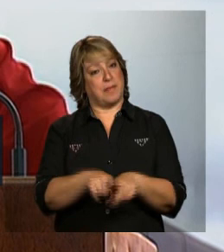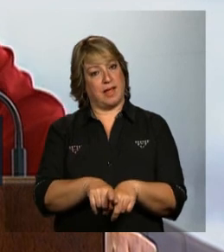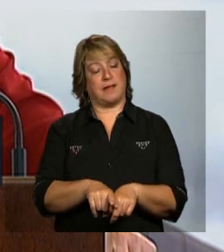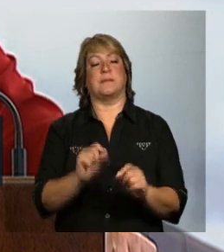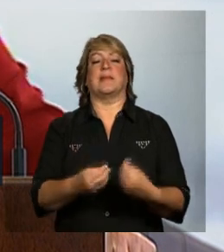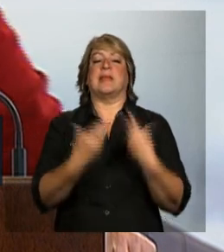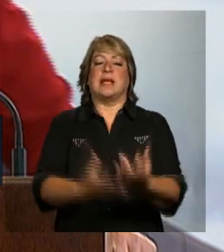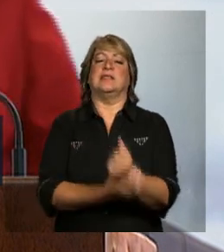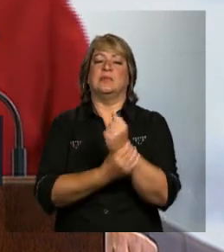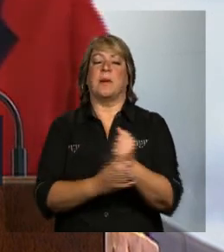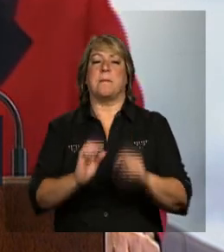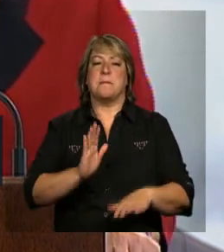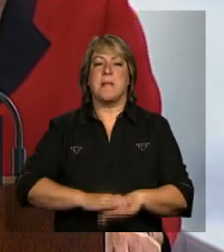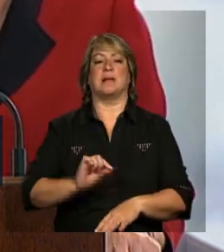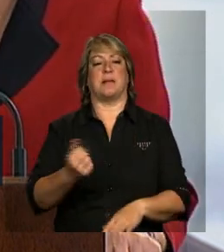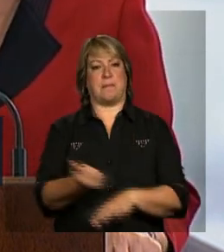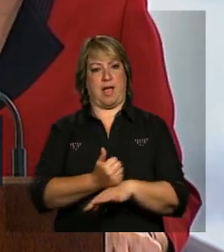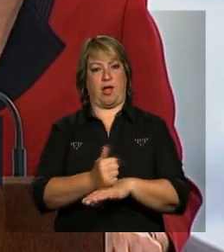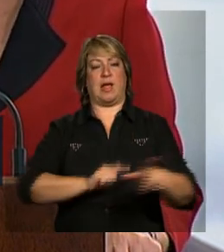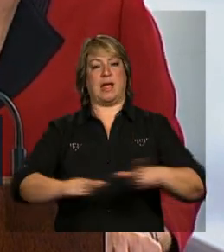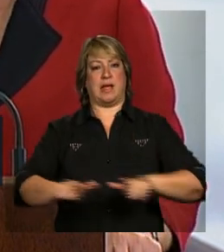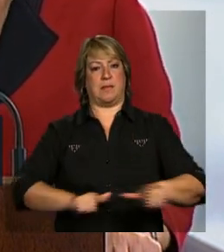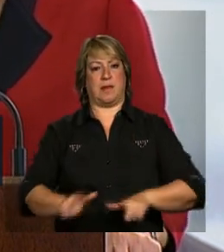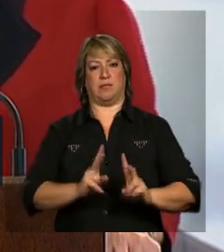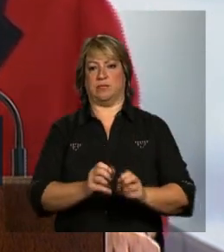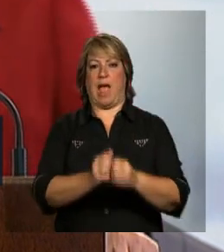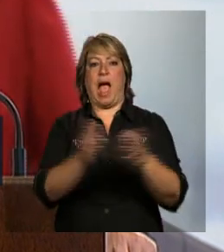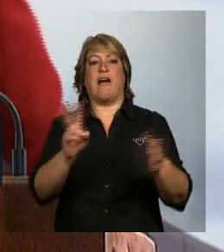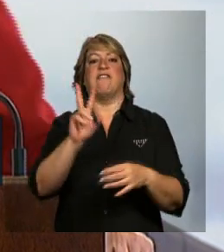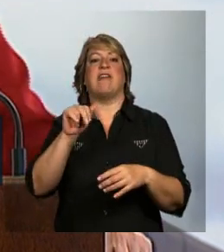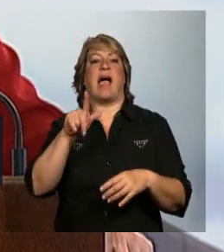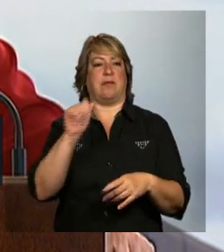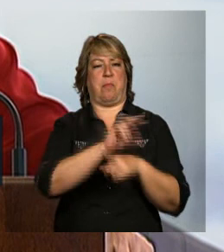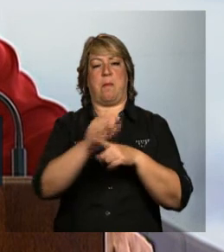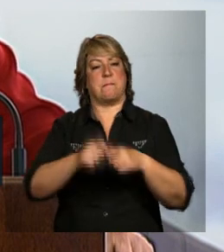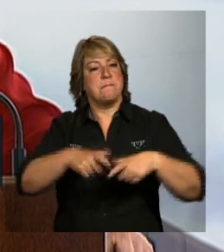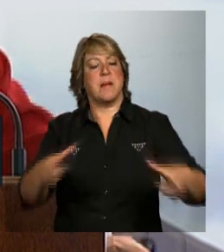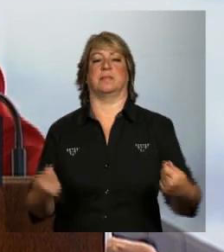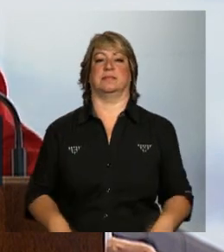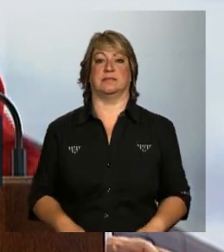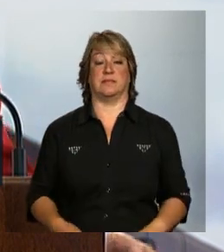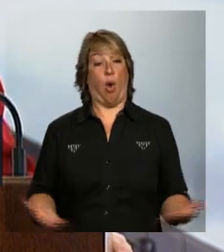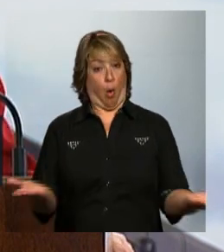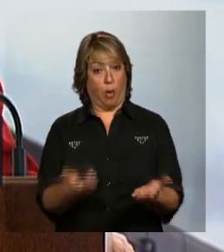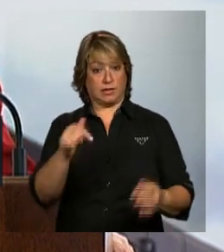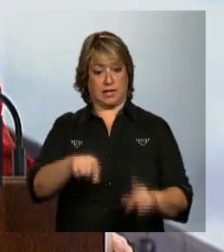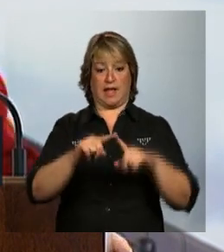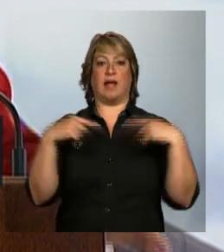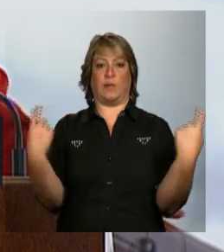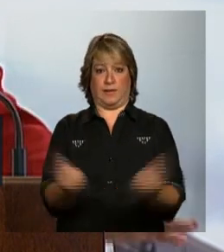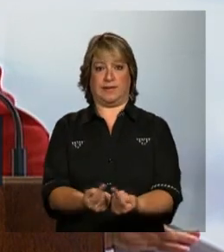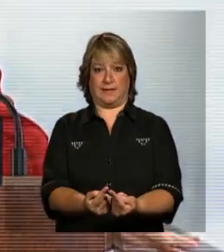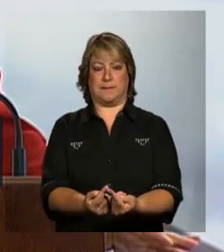se segure mais e melhores empregos nós estamos iniciando hoje nessa solenidade uma